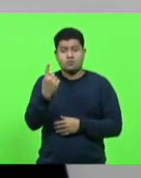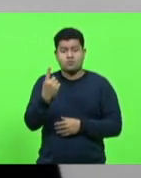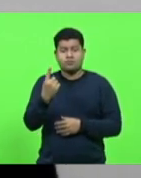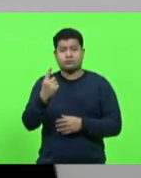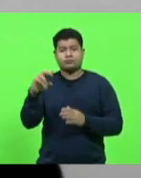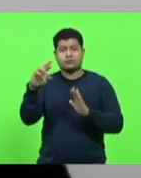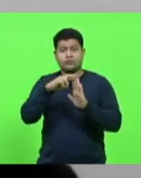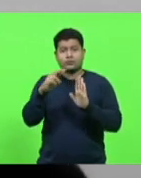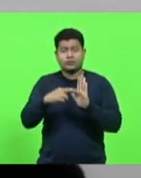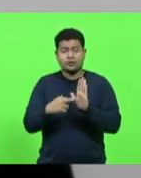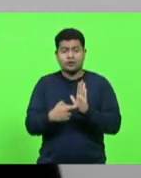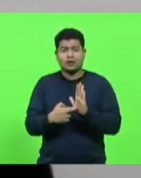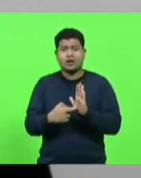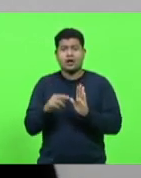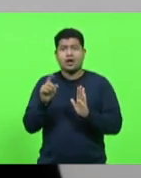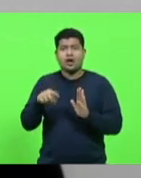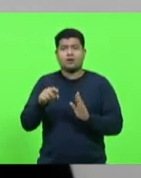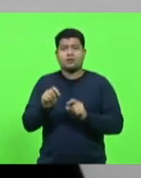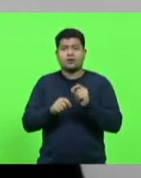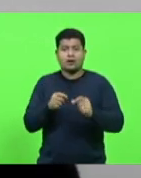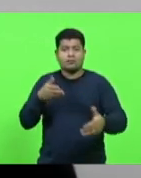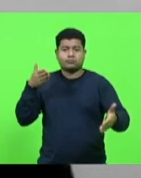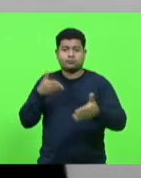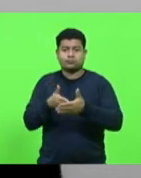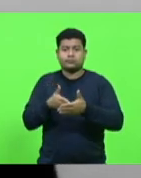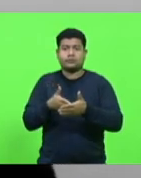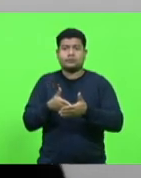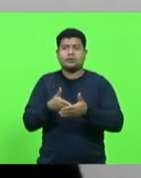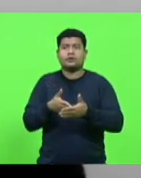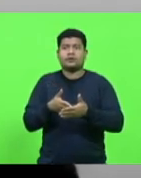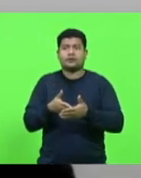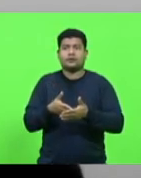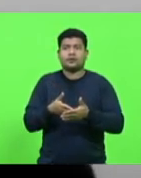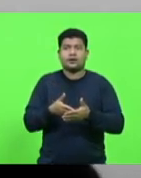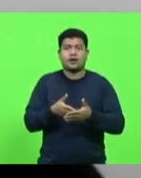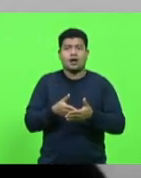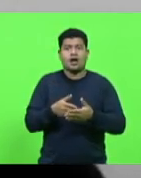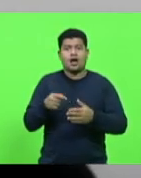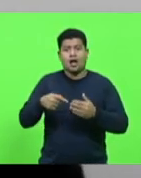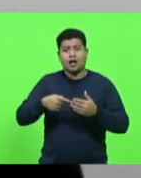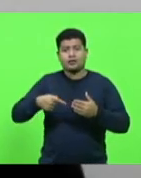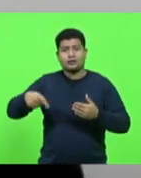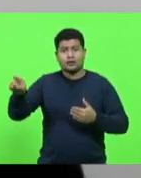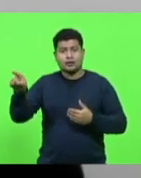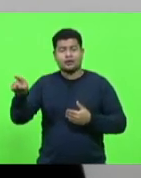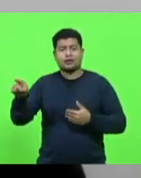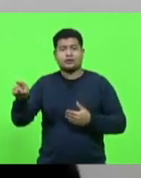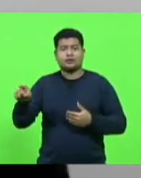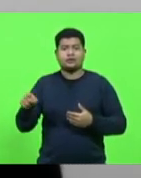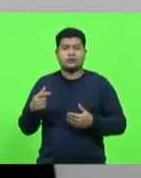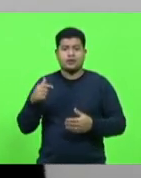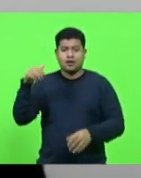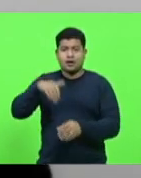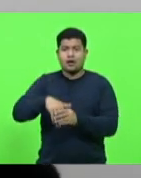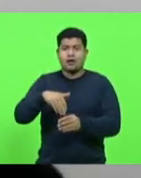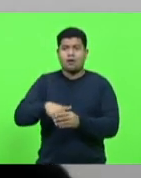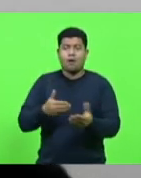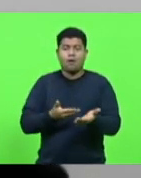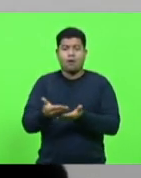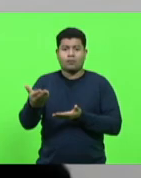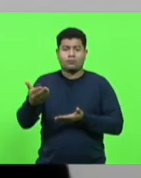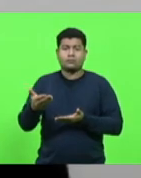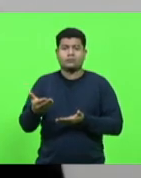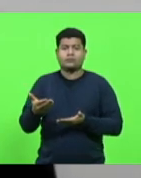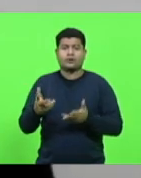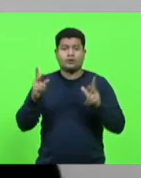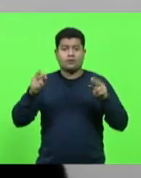que existe pode ser a obstrução, a saída de plenário para não votação. Então, quando se começa uma votação como